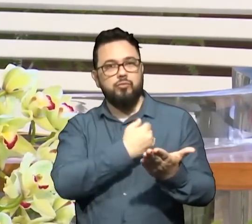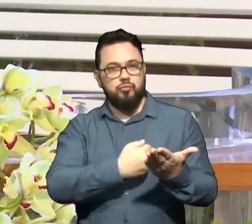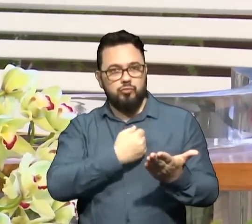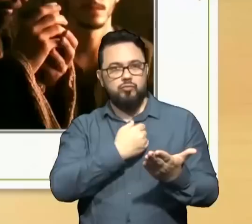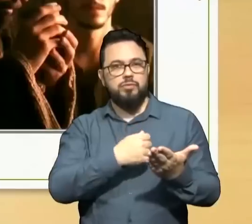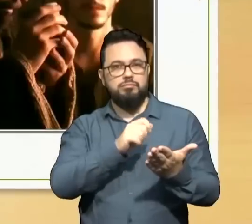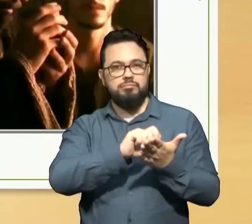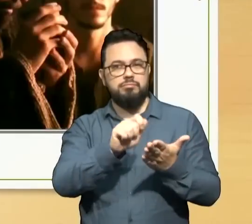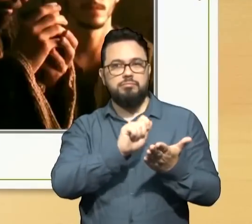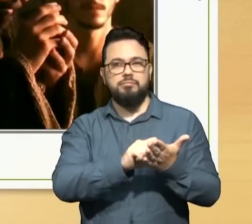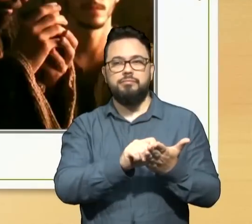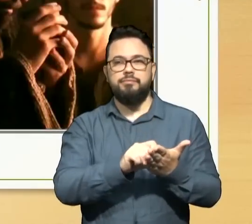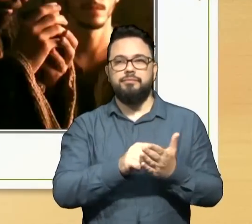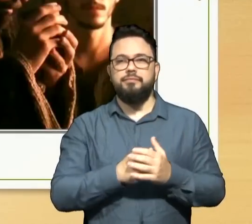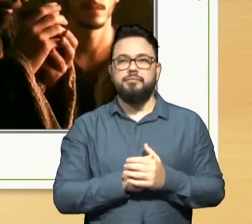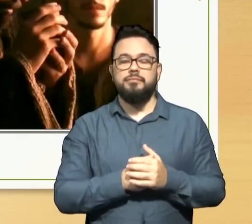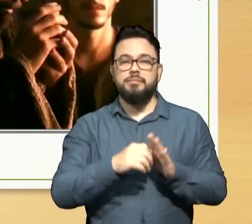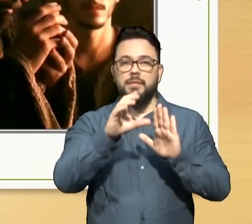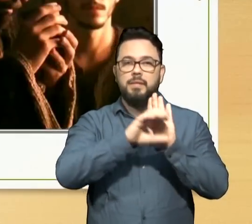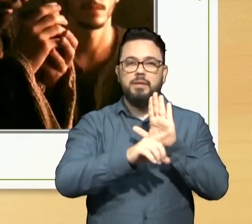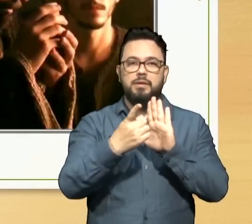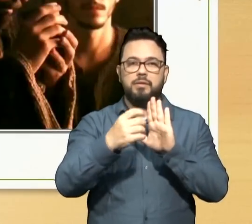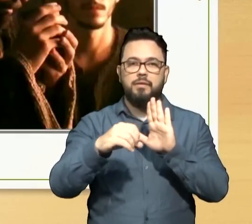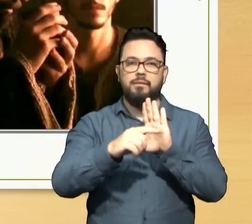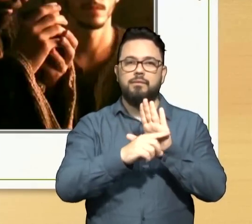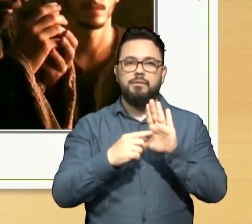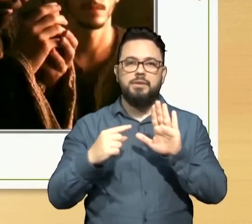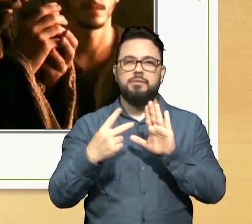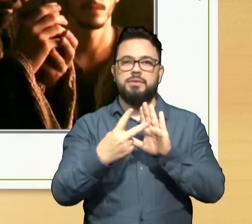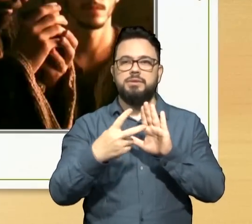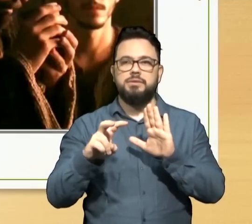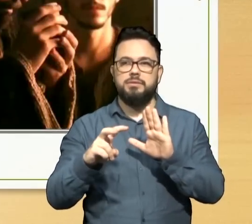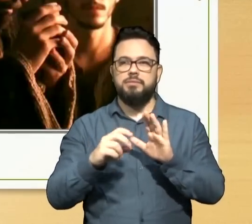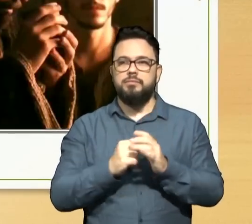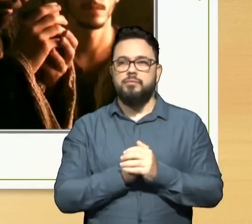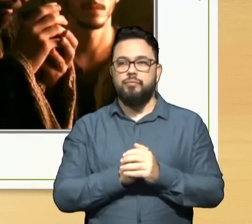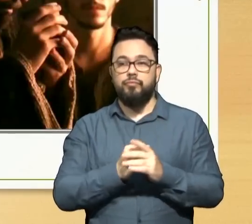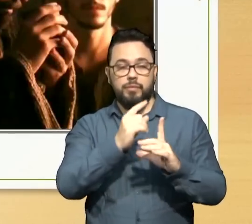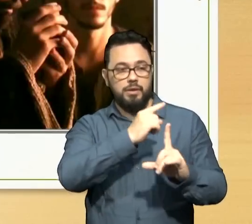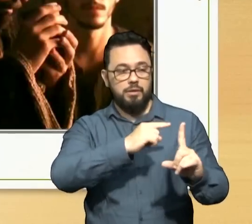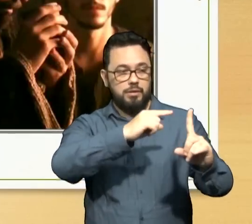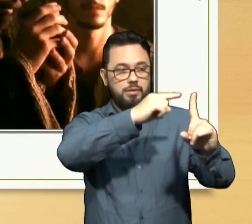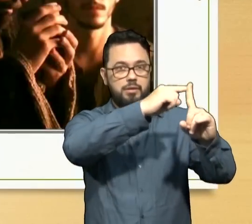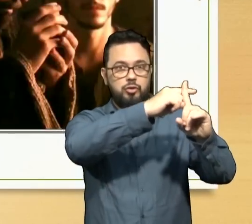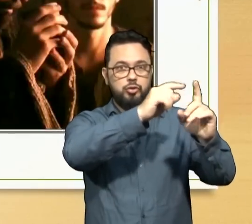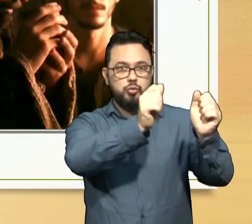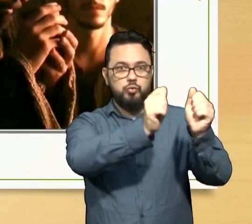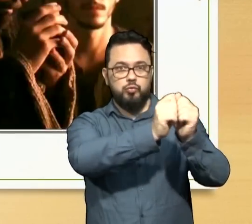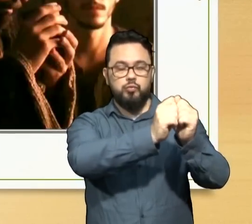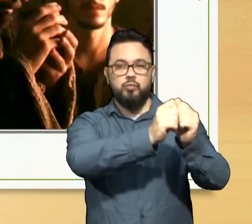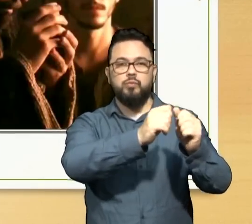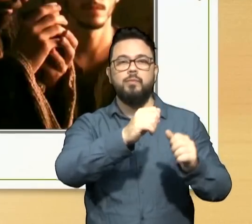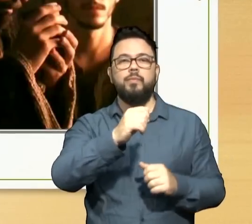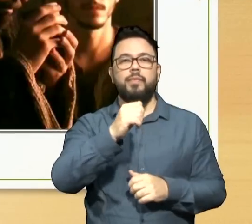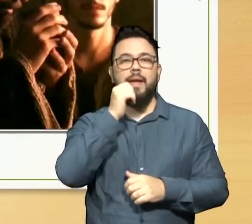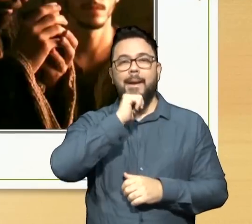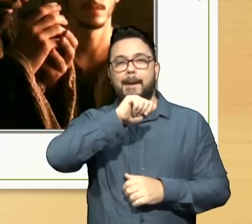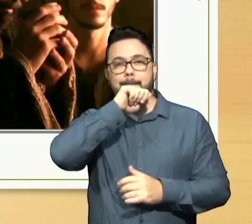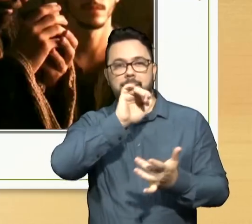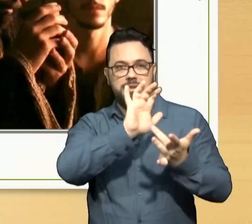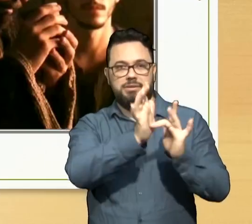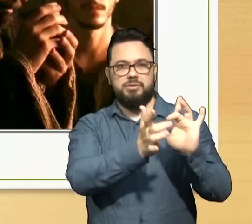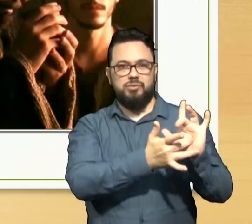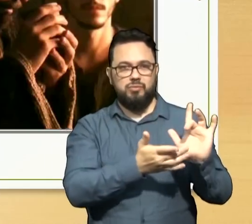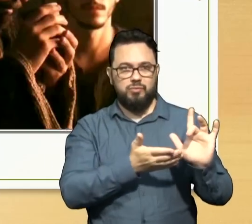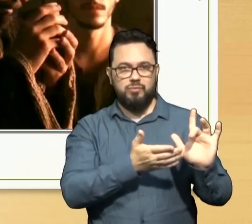João ele diz assim João 19:25 e junto à Cruz estavam a mãe de Jesus